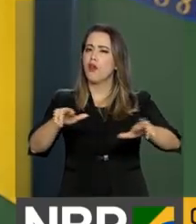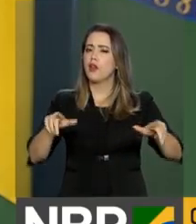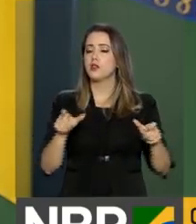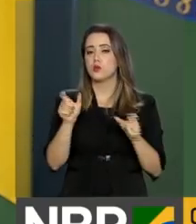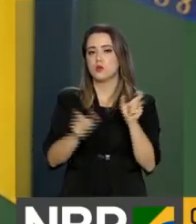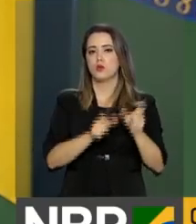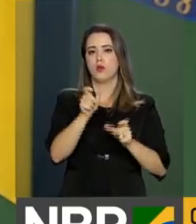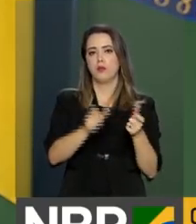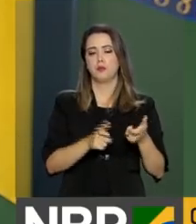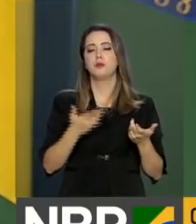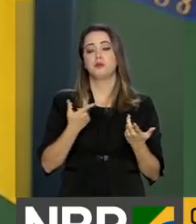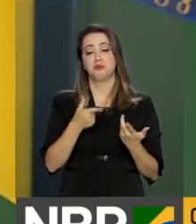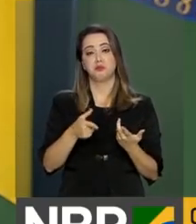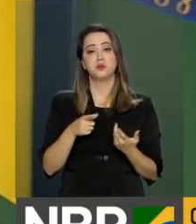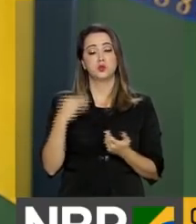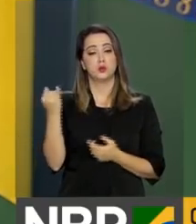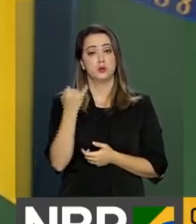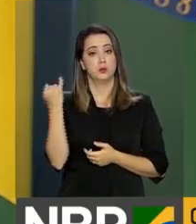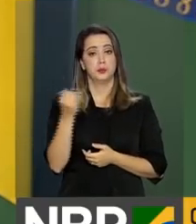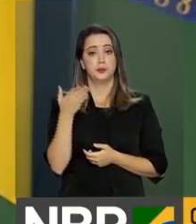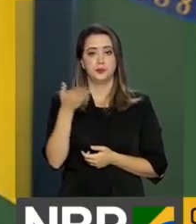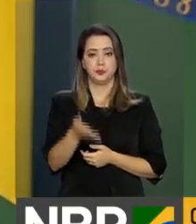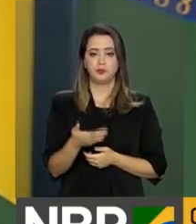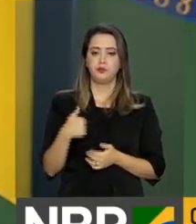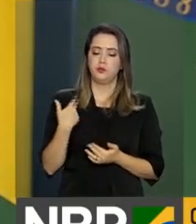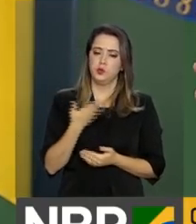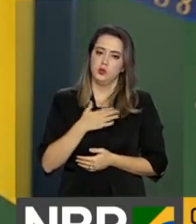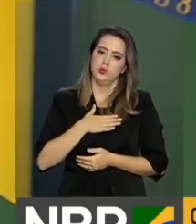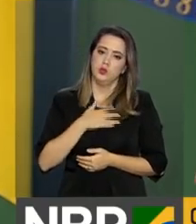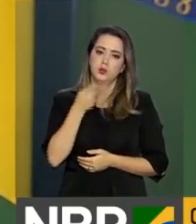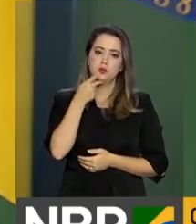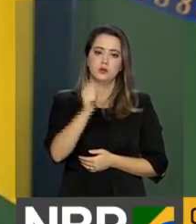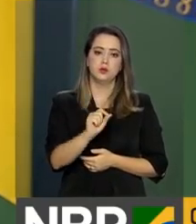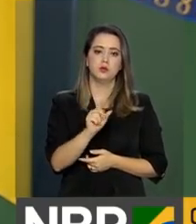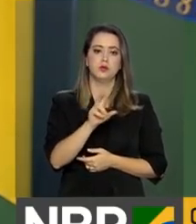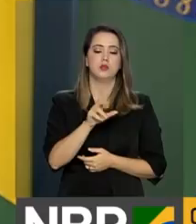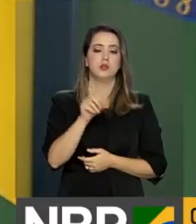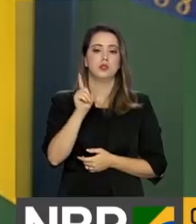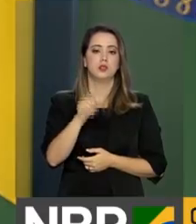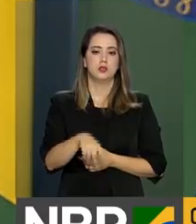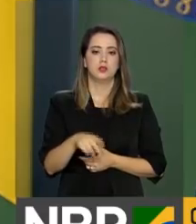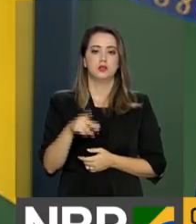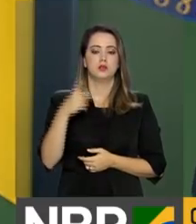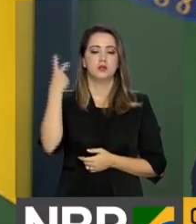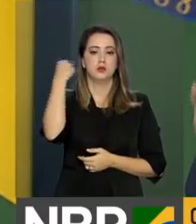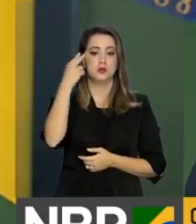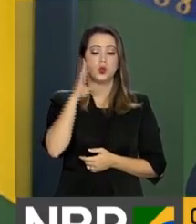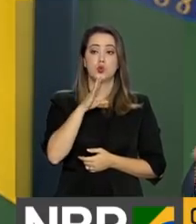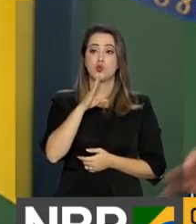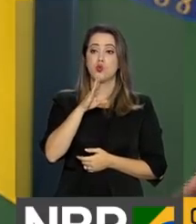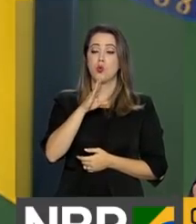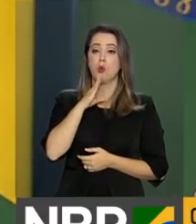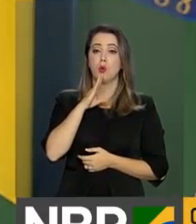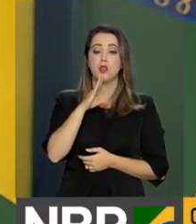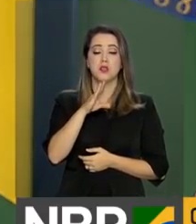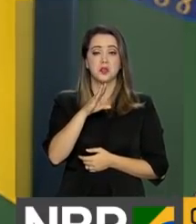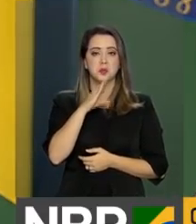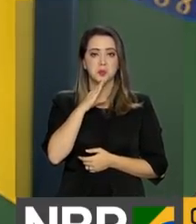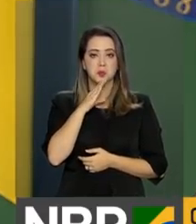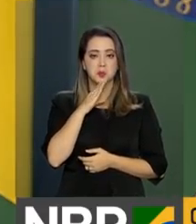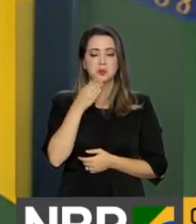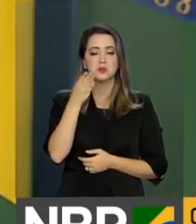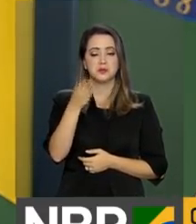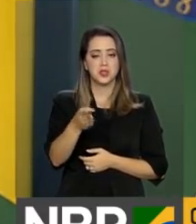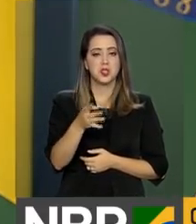do Tribunal de Contas. E, por isso, minhas primeiras palavras, naturalmente, são de reconhecimento para